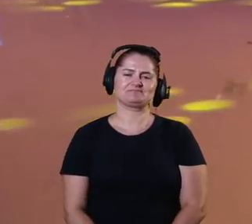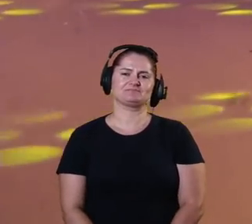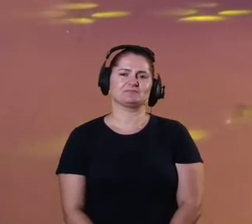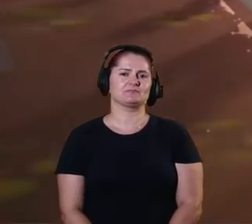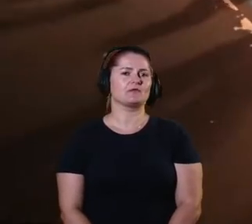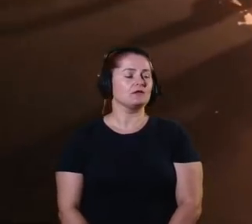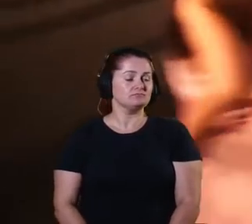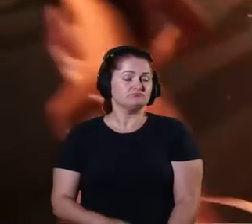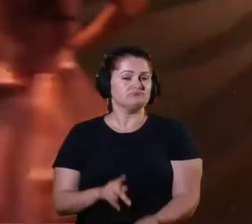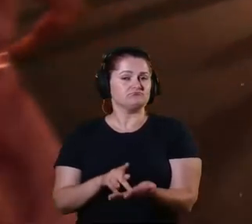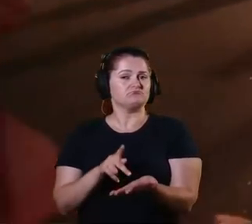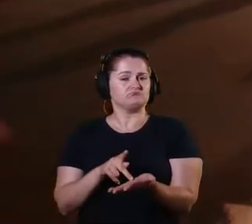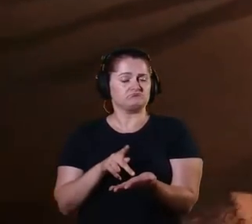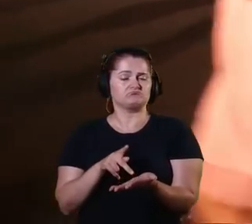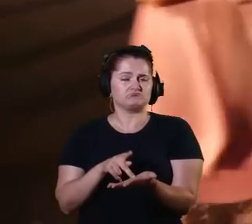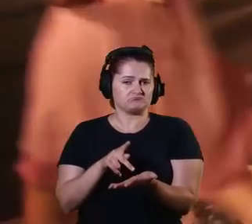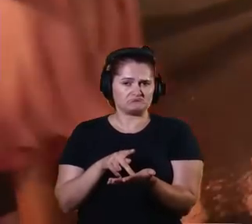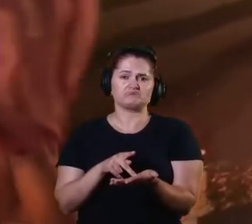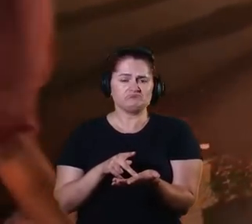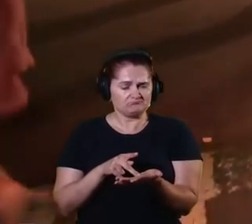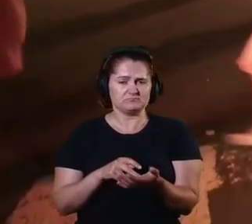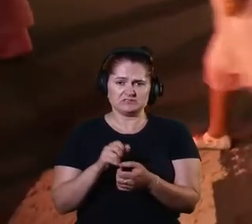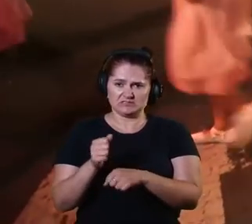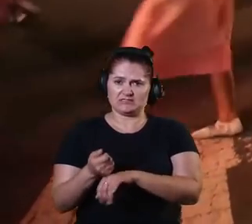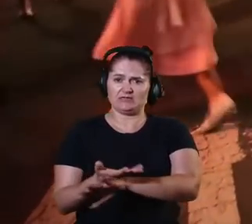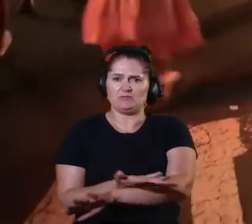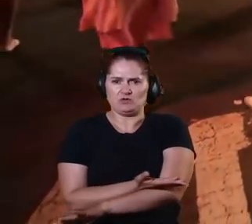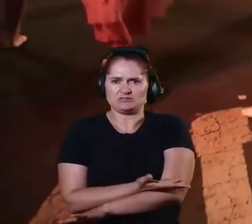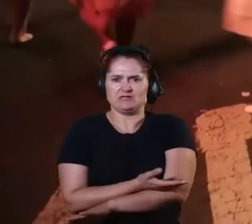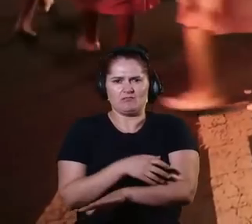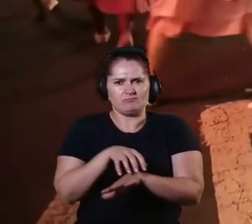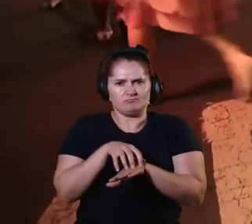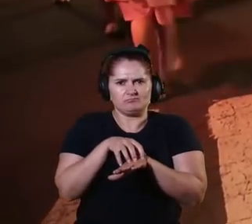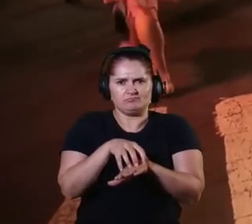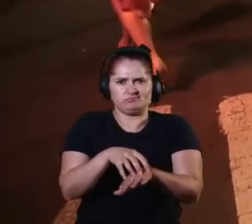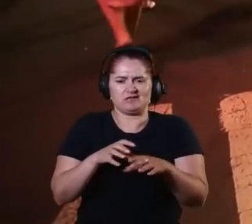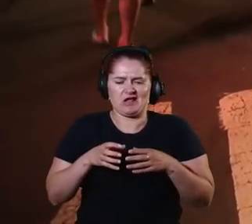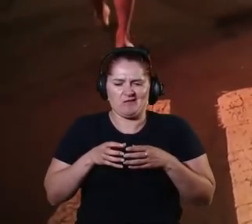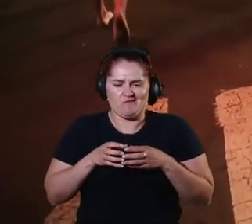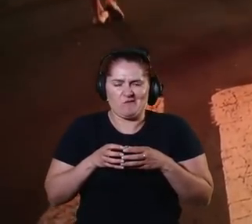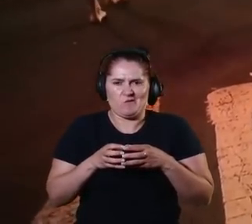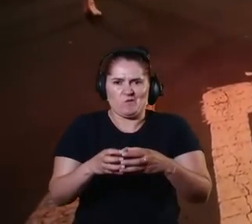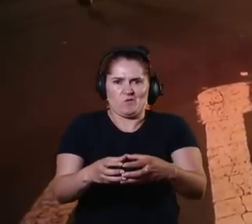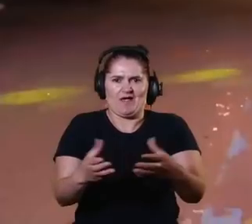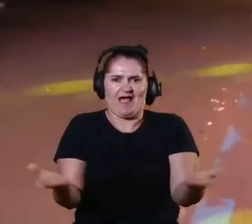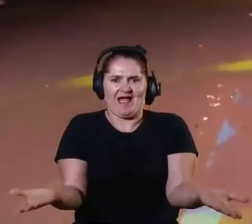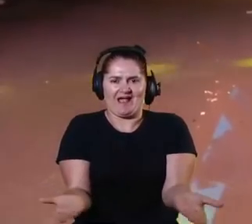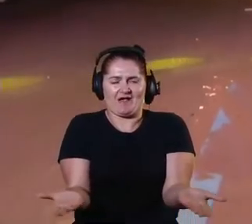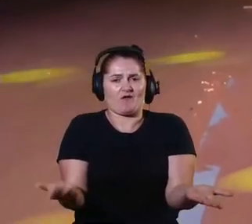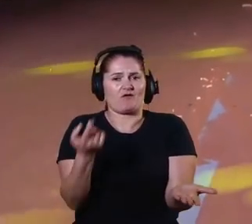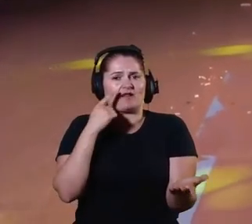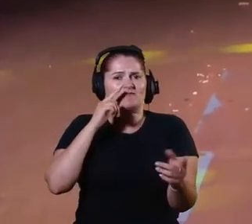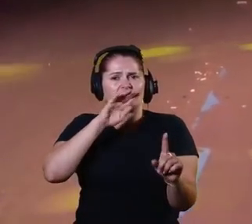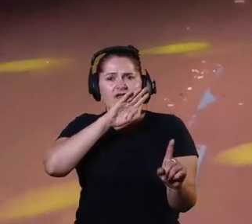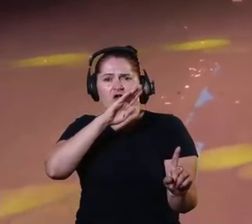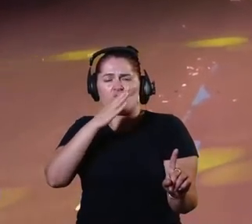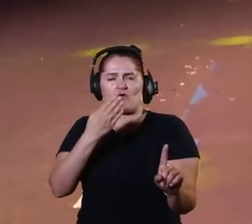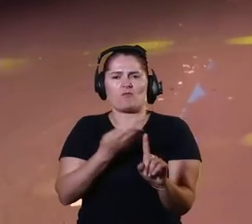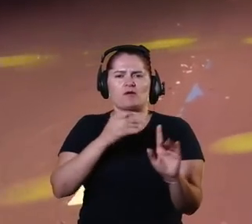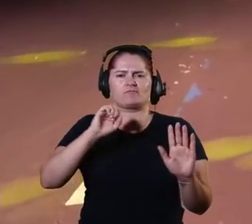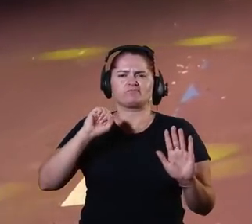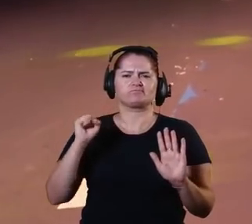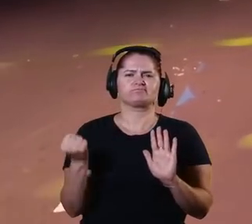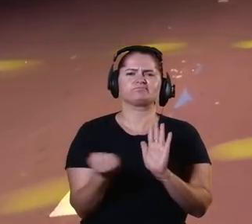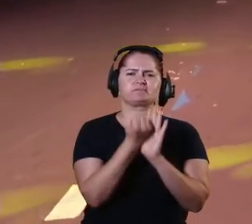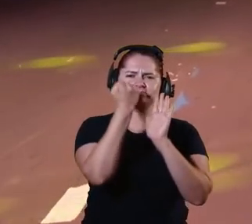Extremamente emocionante, Thales, esse período do desfile em que a gente vê uma grande homenagem a todo esse legado,